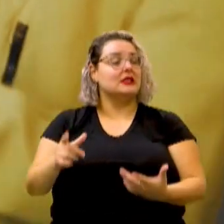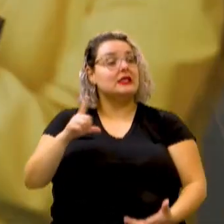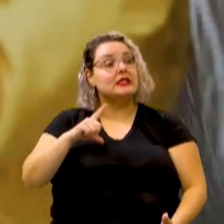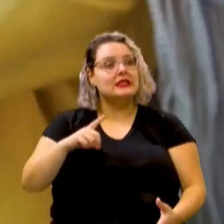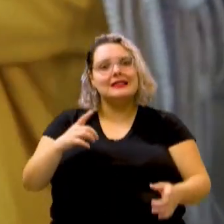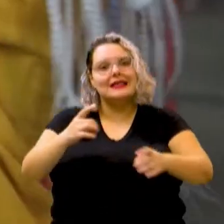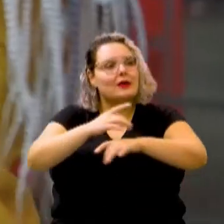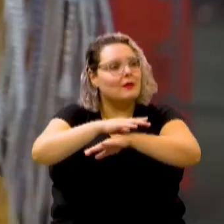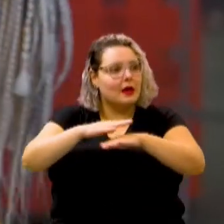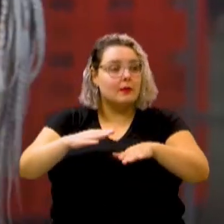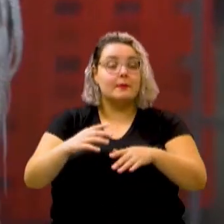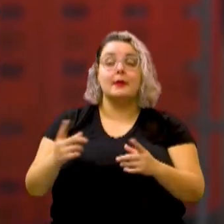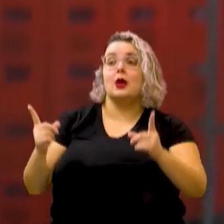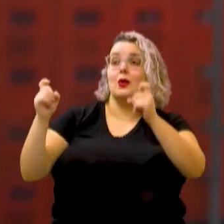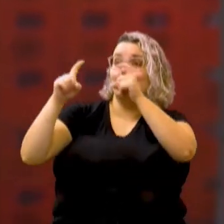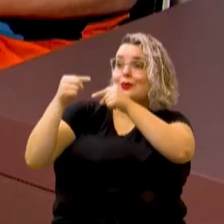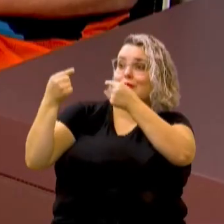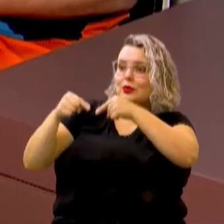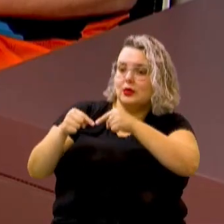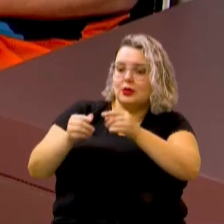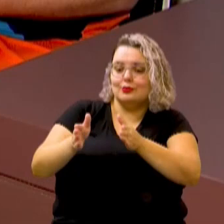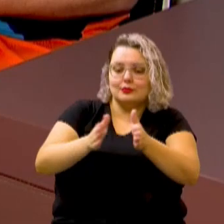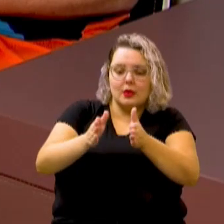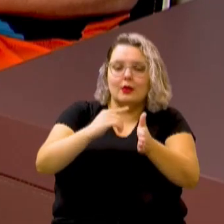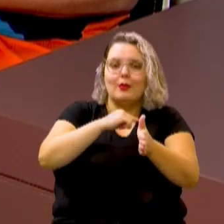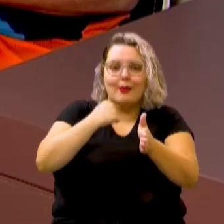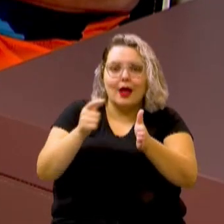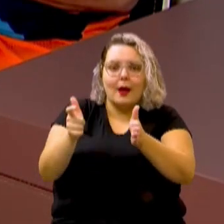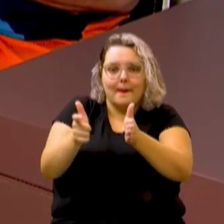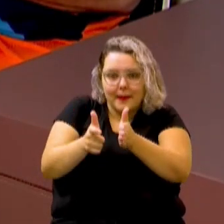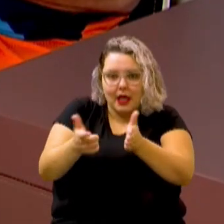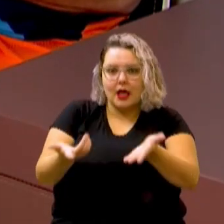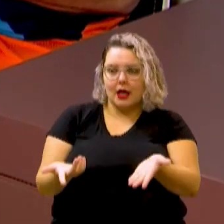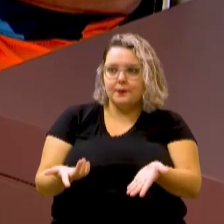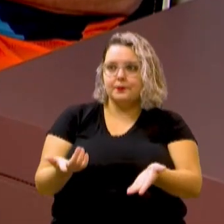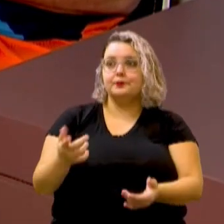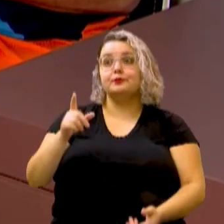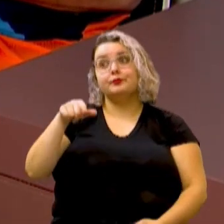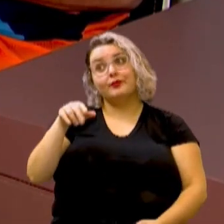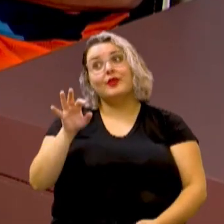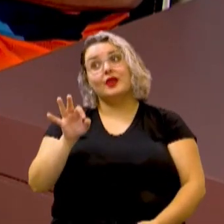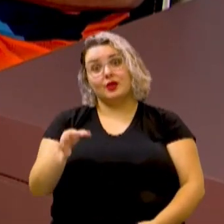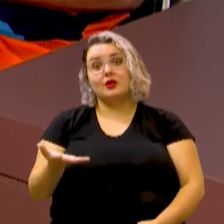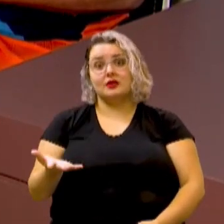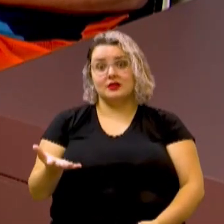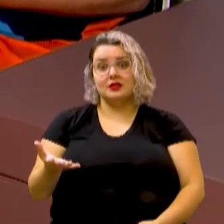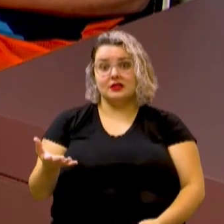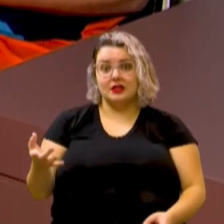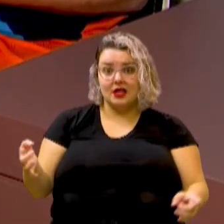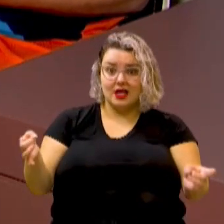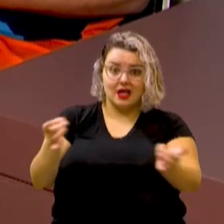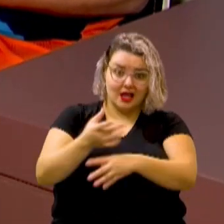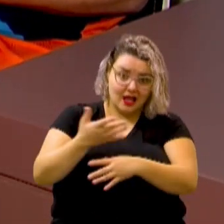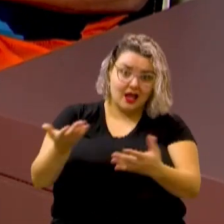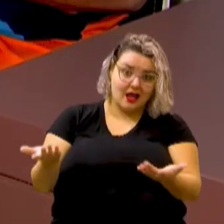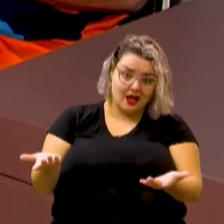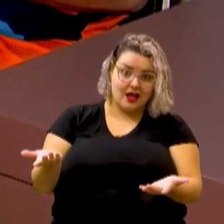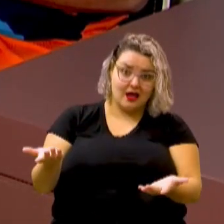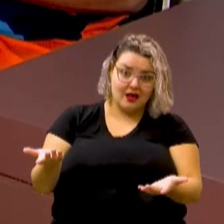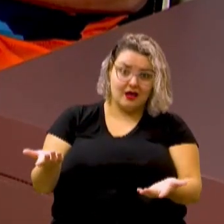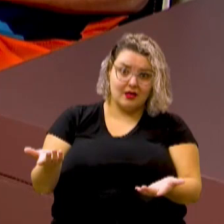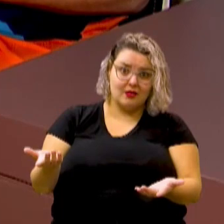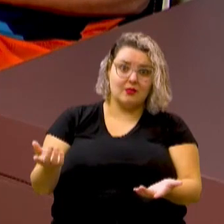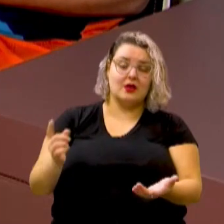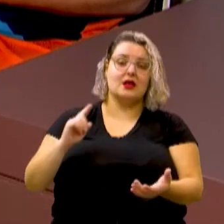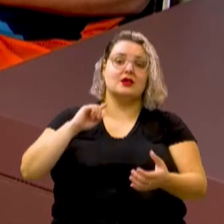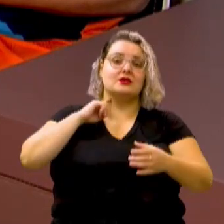que isso tenha um basta? O desafio a curto prazo, né, assim, seria justamente sanar essa questão